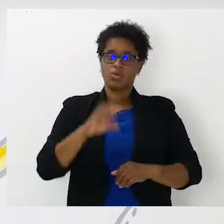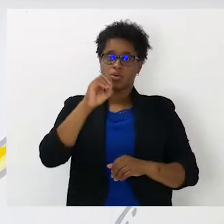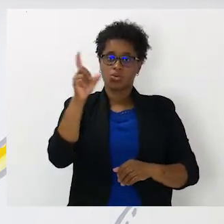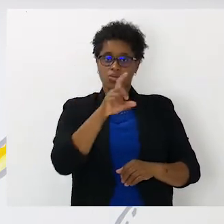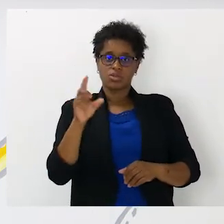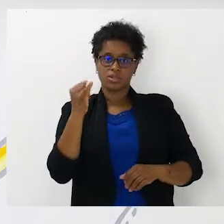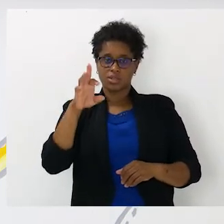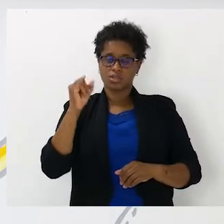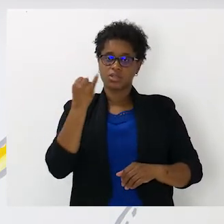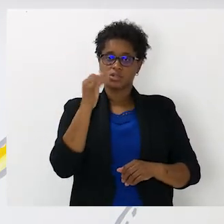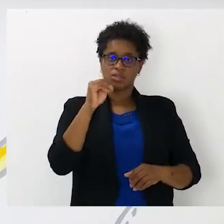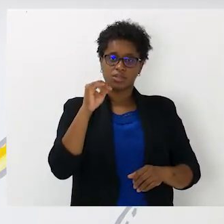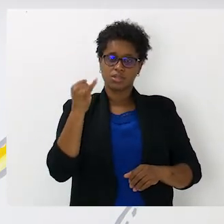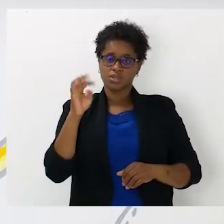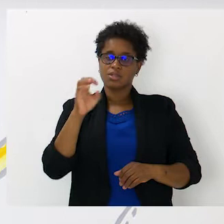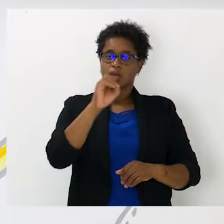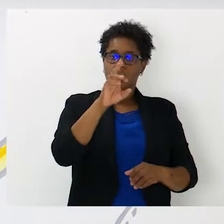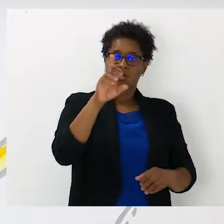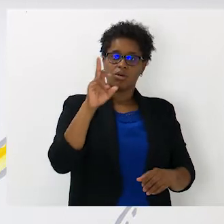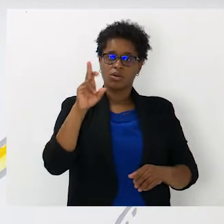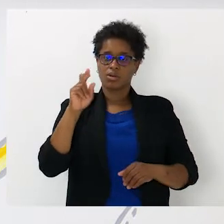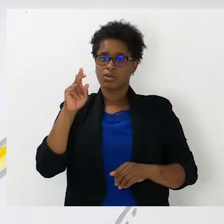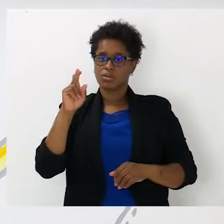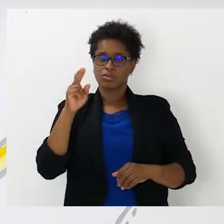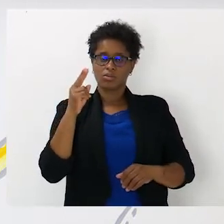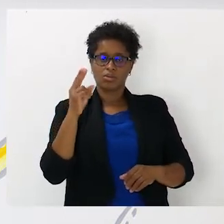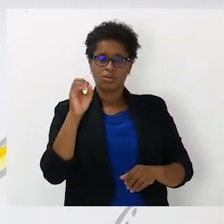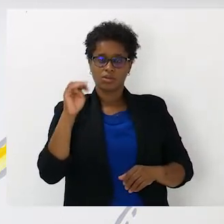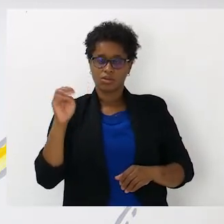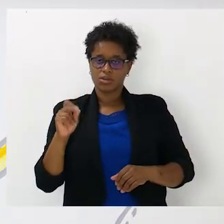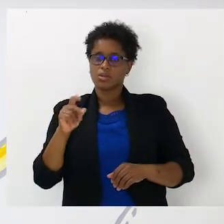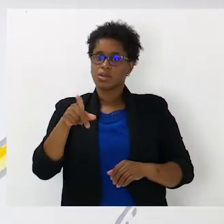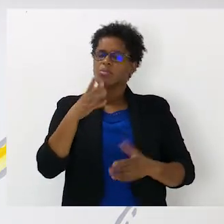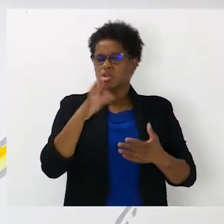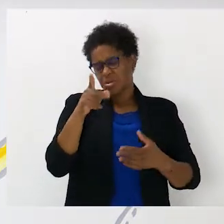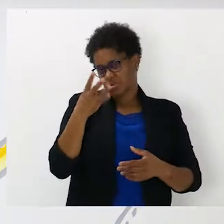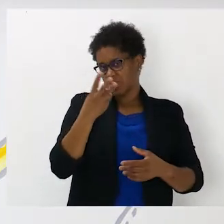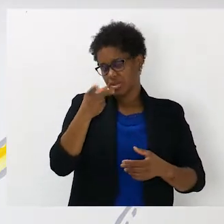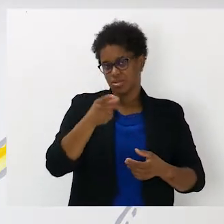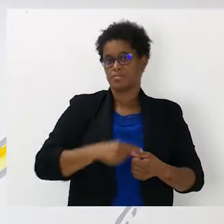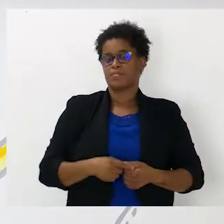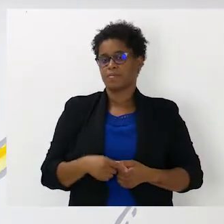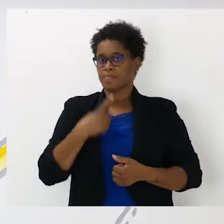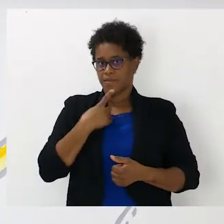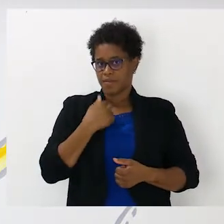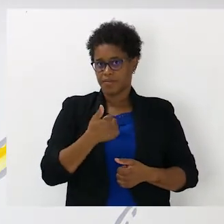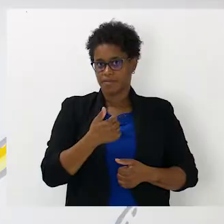Osíris, Ísis e Horus, Horus Falcão. Pelo menos isto. Está bem?